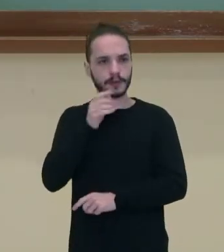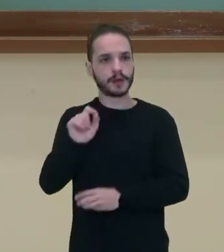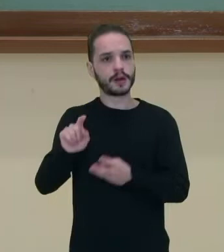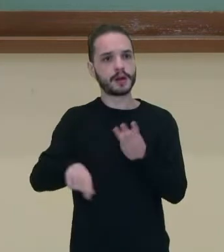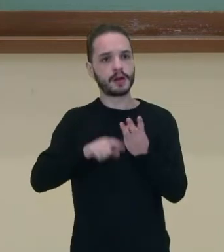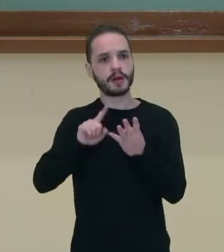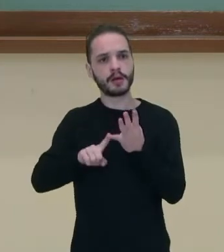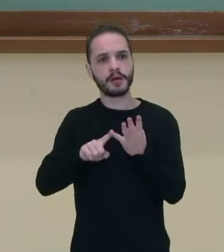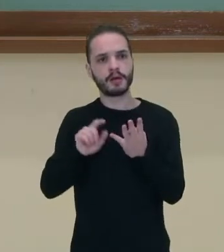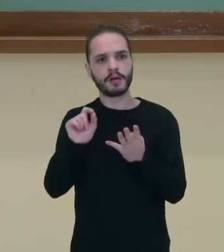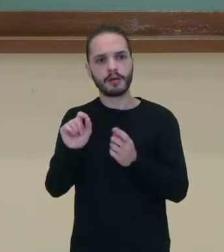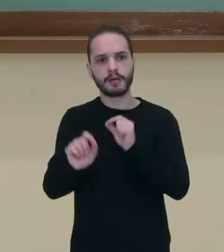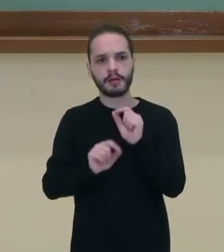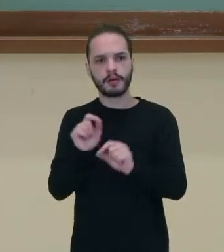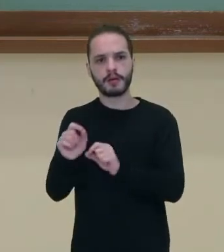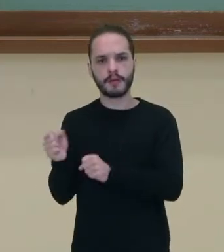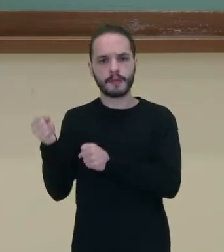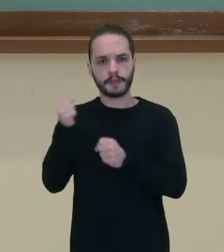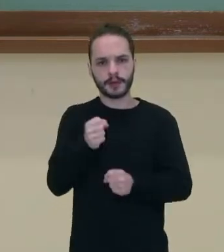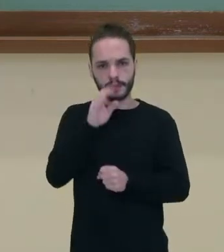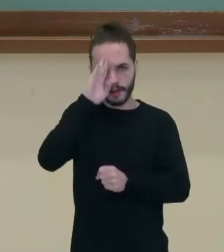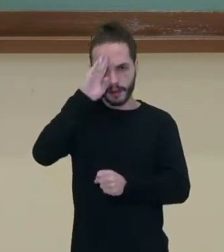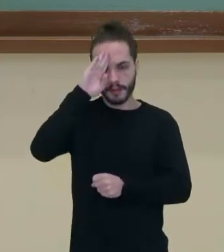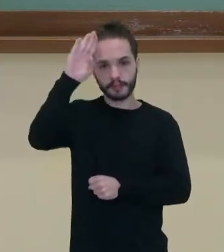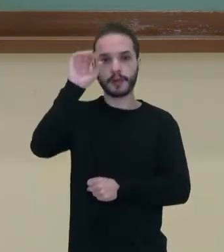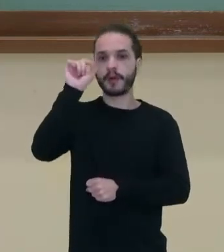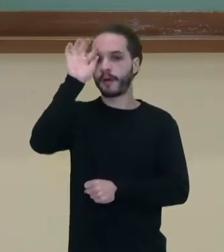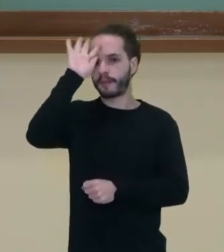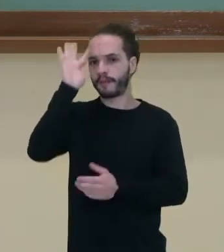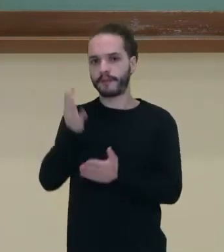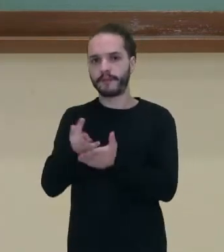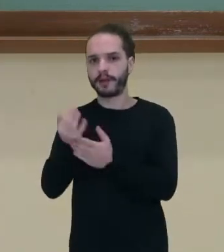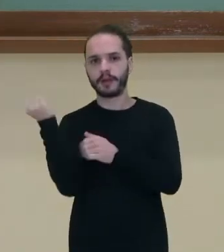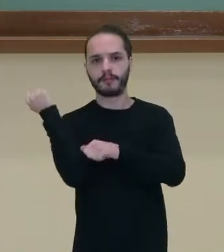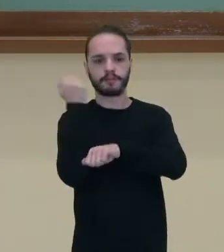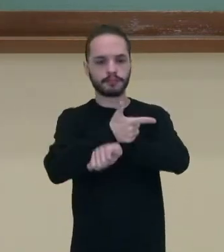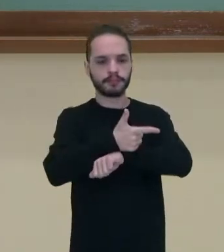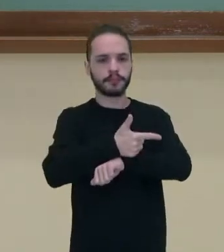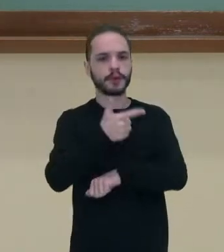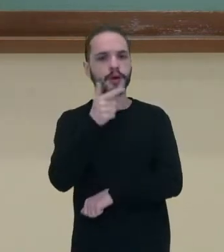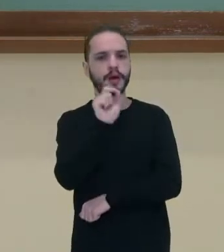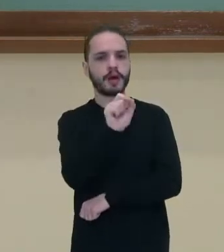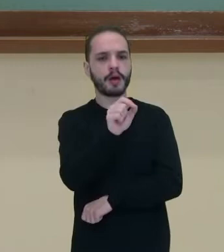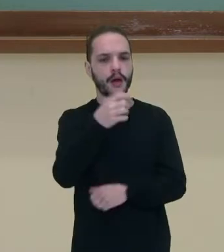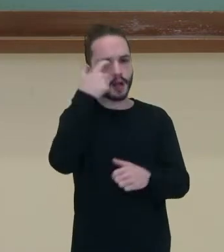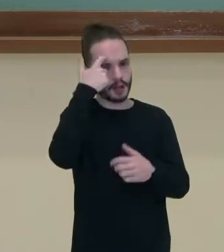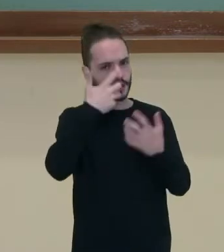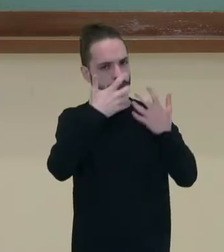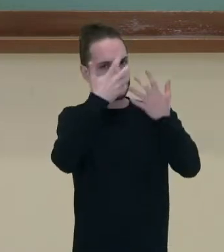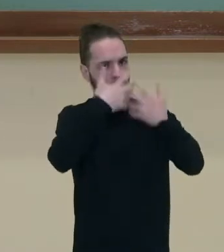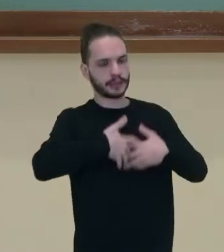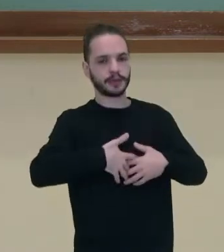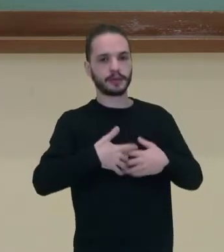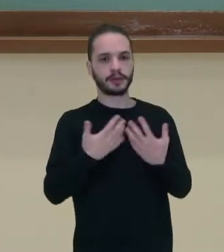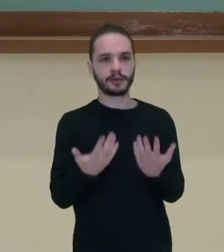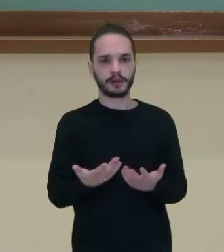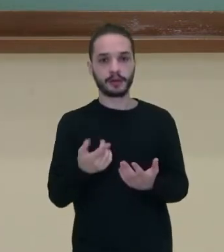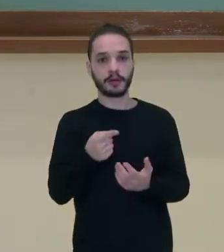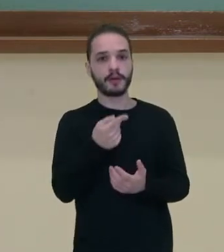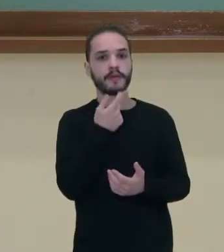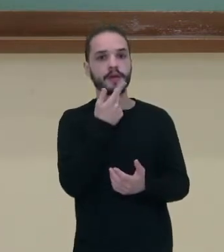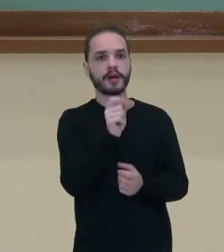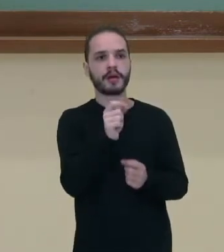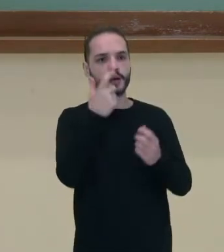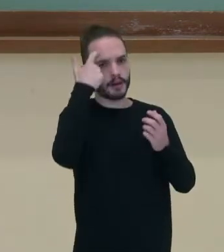tinham a ideia da racionalidade, a ideia da razão, como algo que iluminaria as